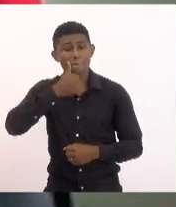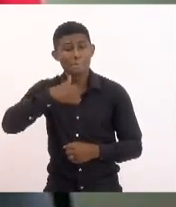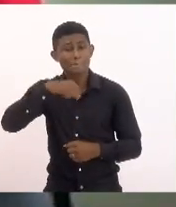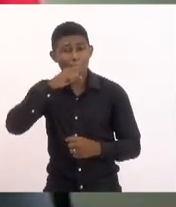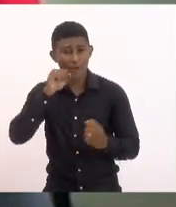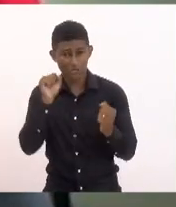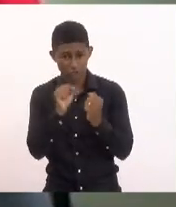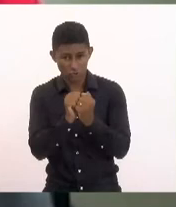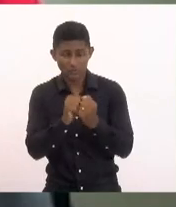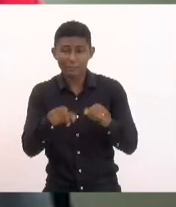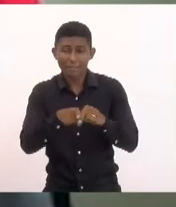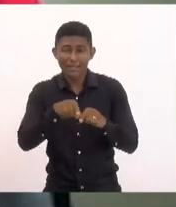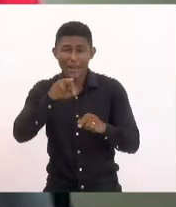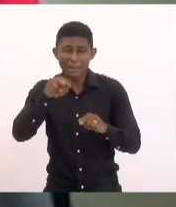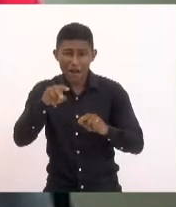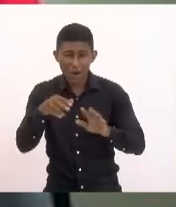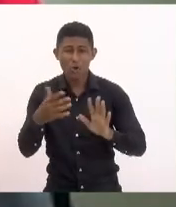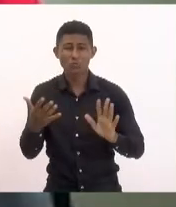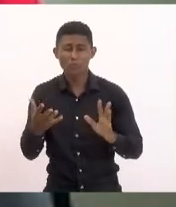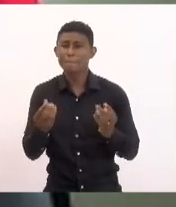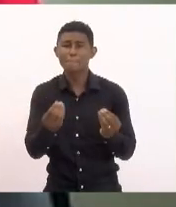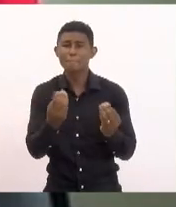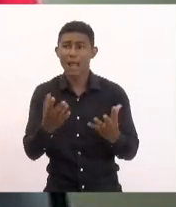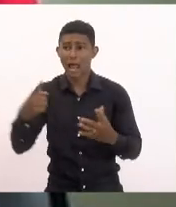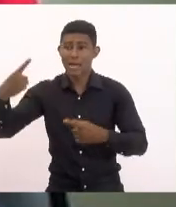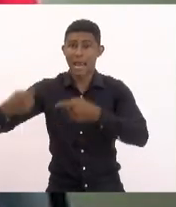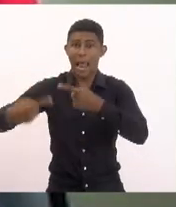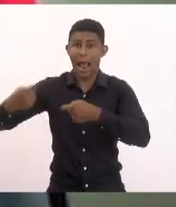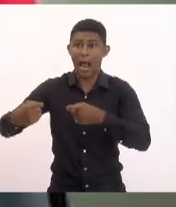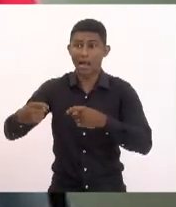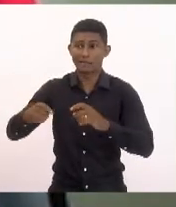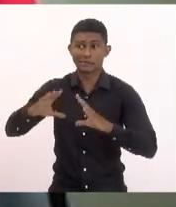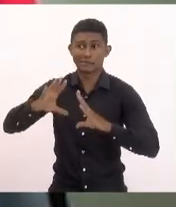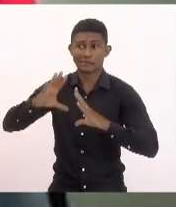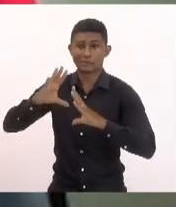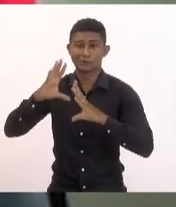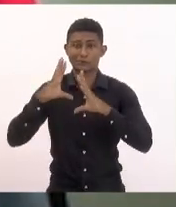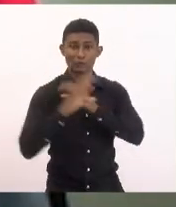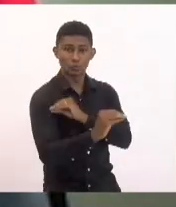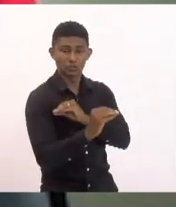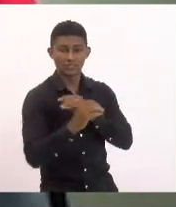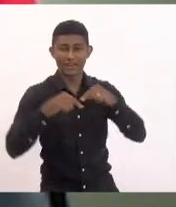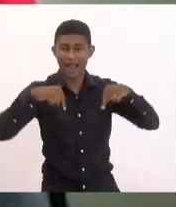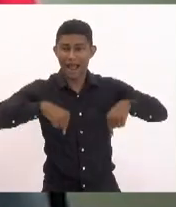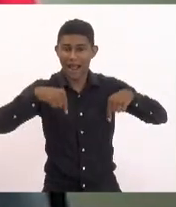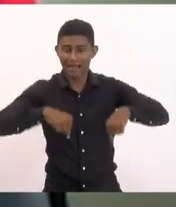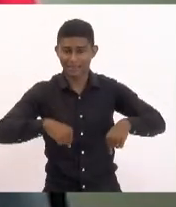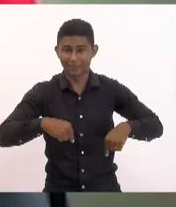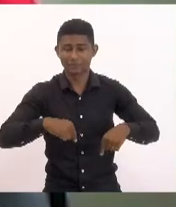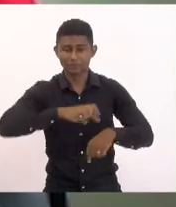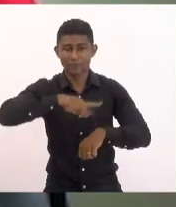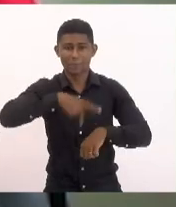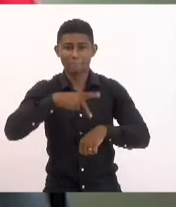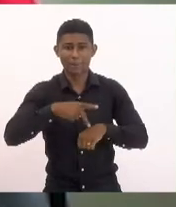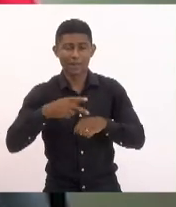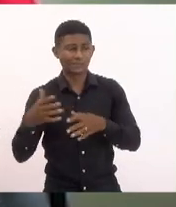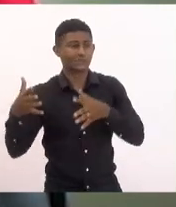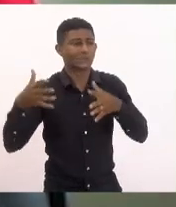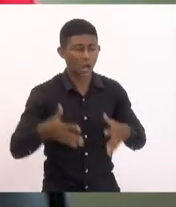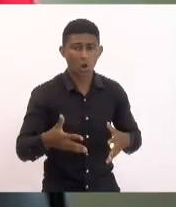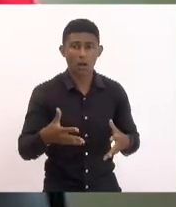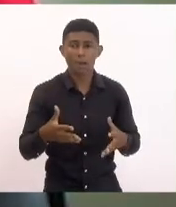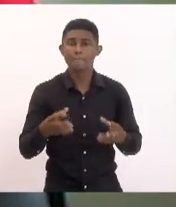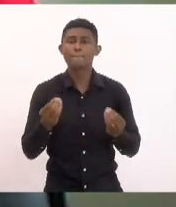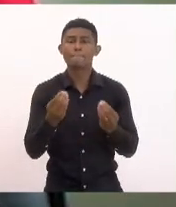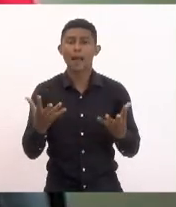exatamente da guerra, pensando em encontrar no nosso país, em particular na nossa cidade, encontrar a paz, oportunidade